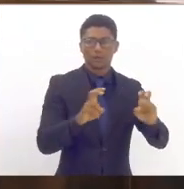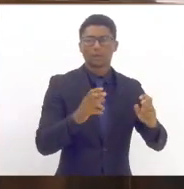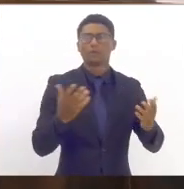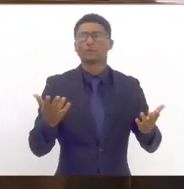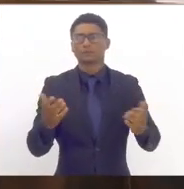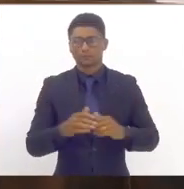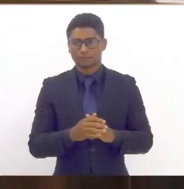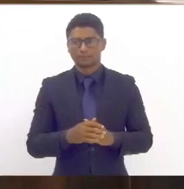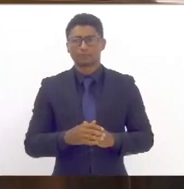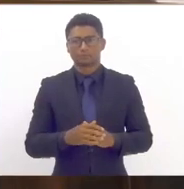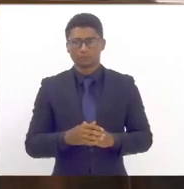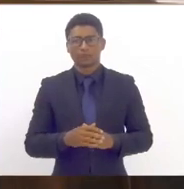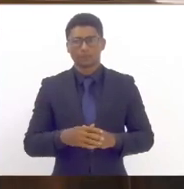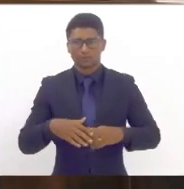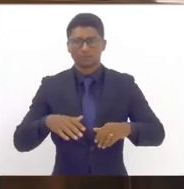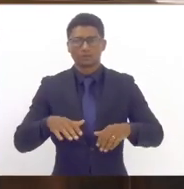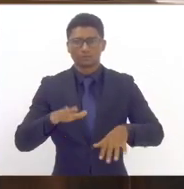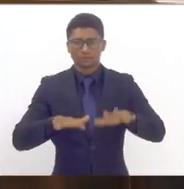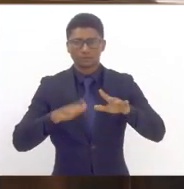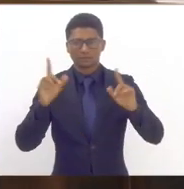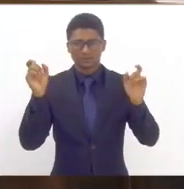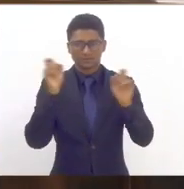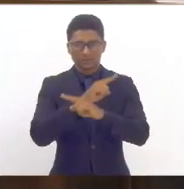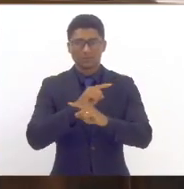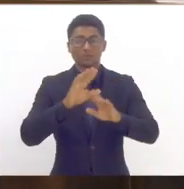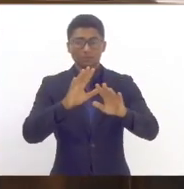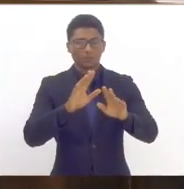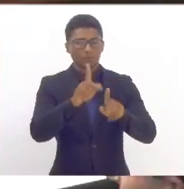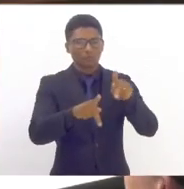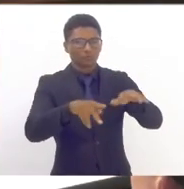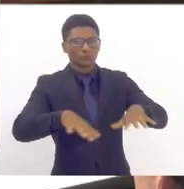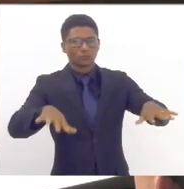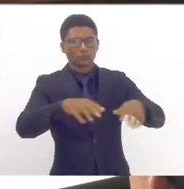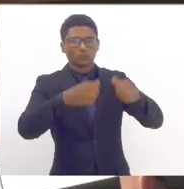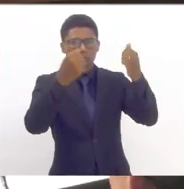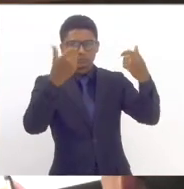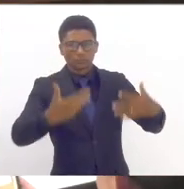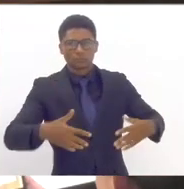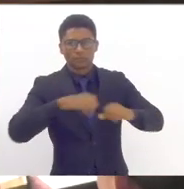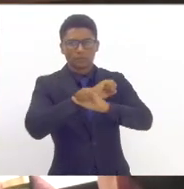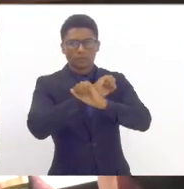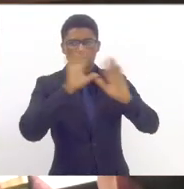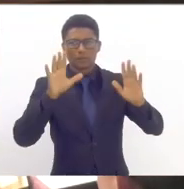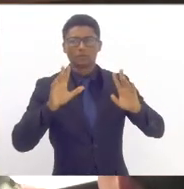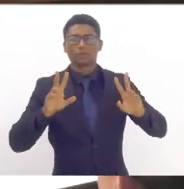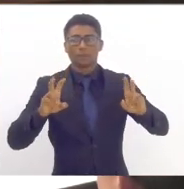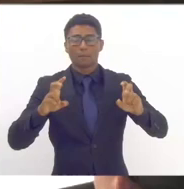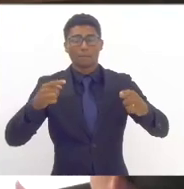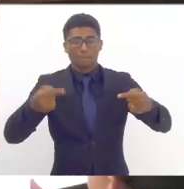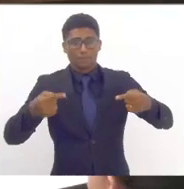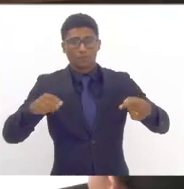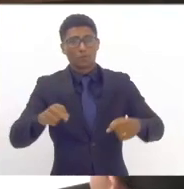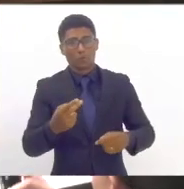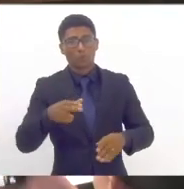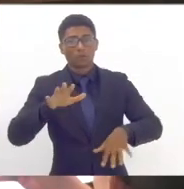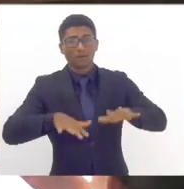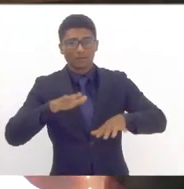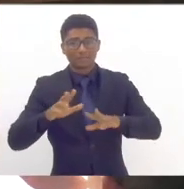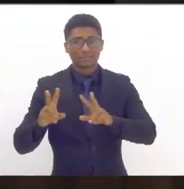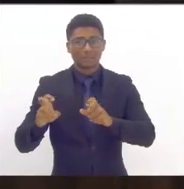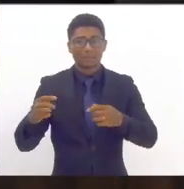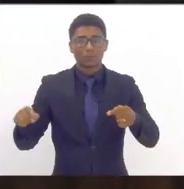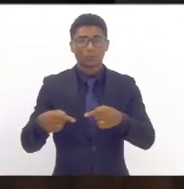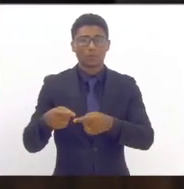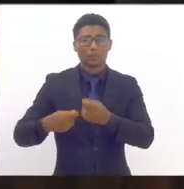áridos de forma objetiva e clara para o público, seja nos enredos políticos ou em temas complexos relacionados à